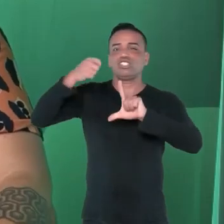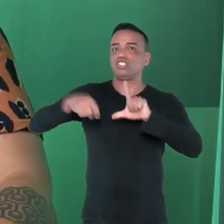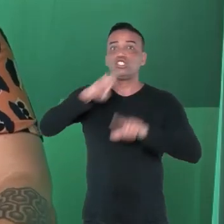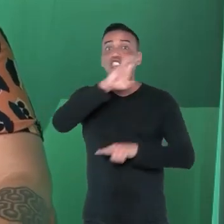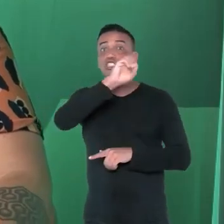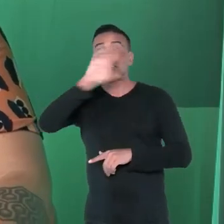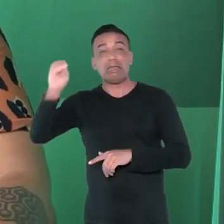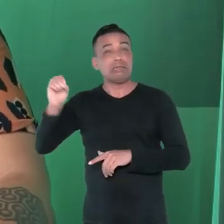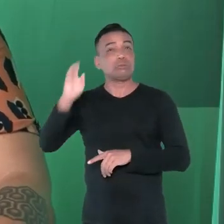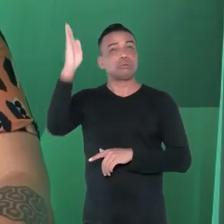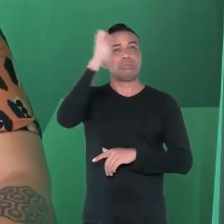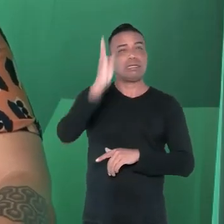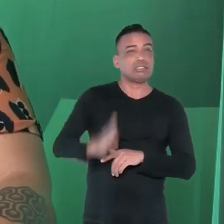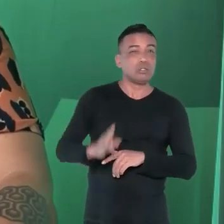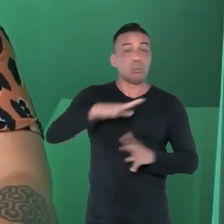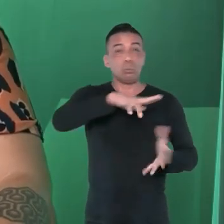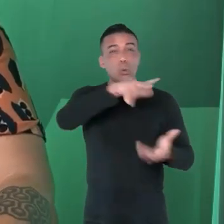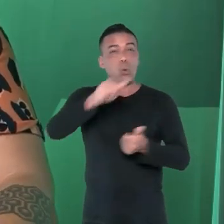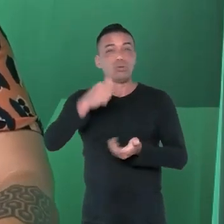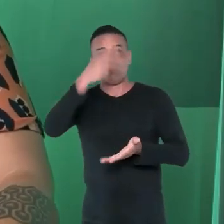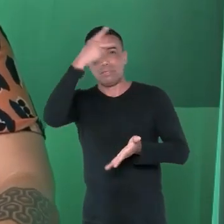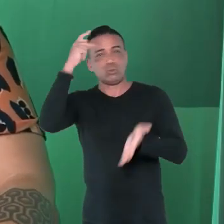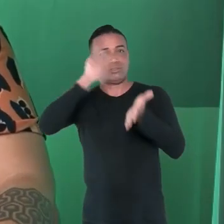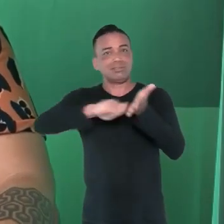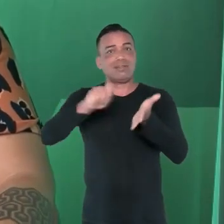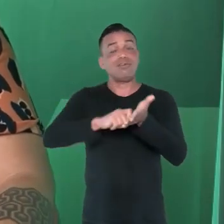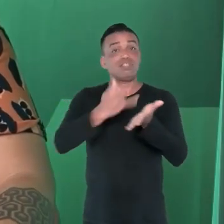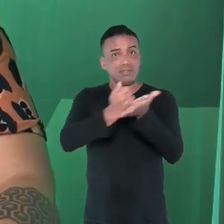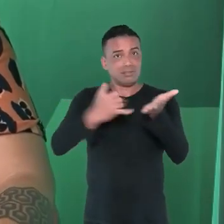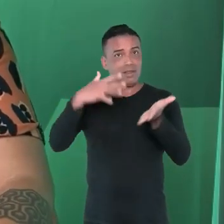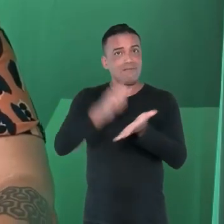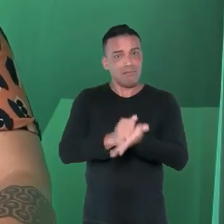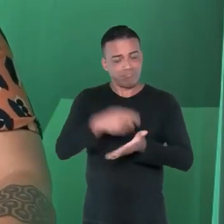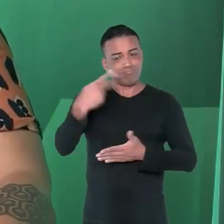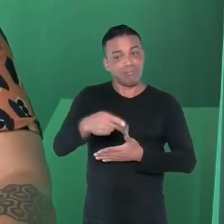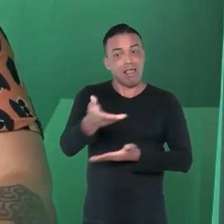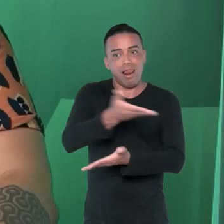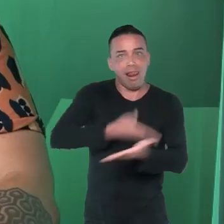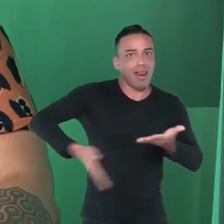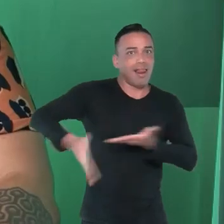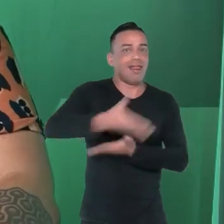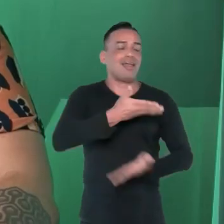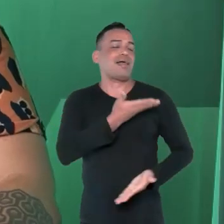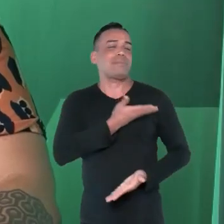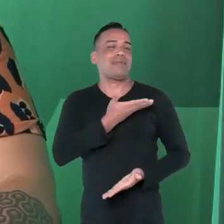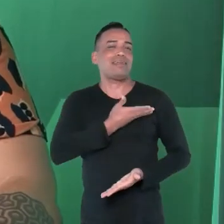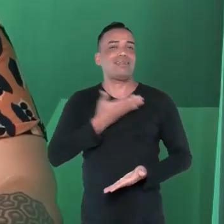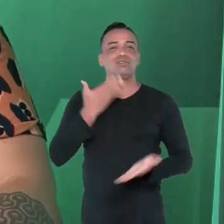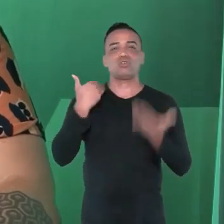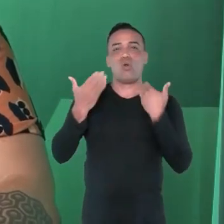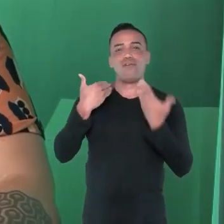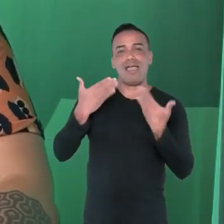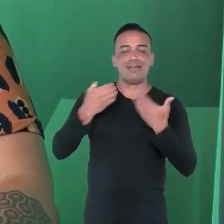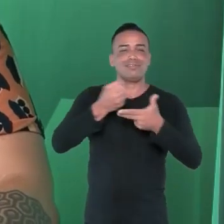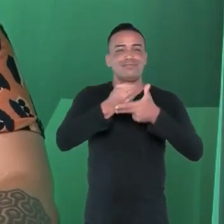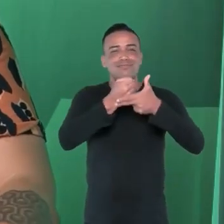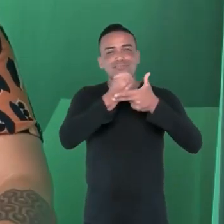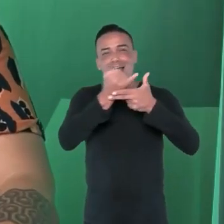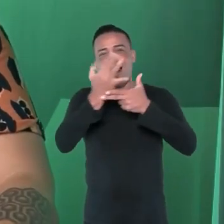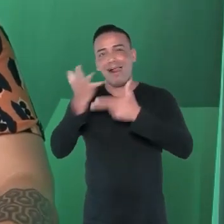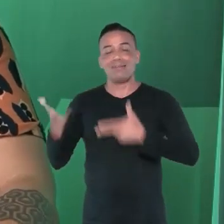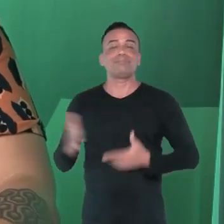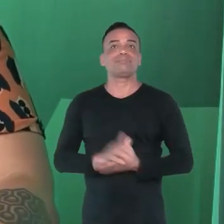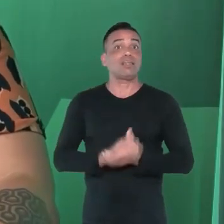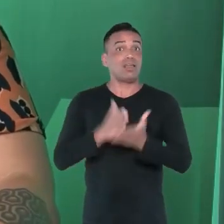com escritores do Brasil e do mundo, e eu te convido a inscrever no nosso canal e compartilhar com seus amigos essas conversas. Te